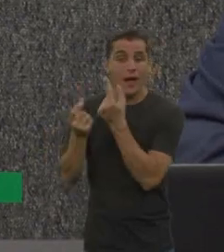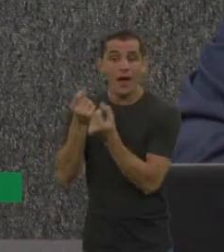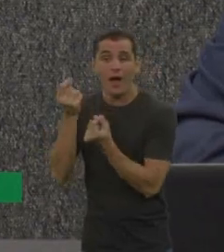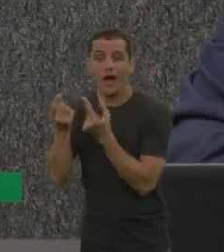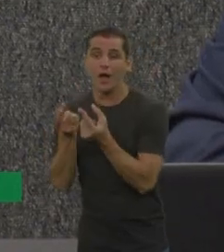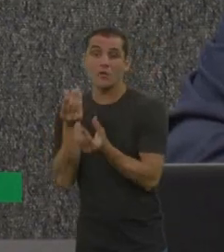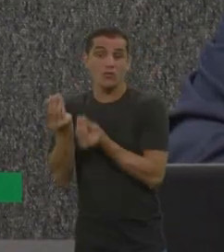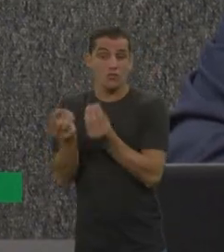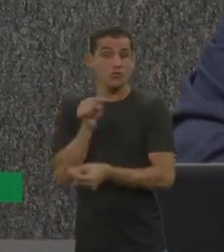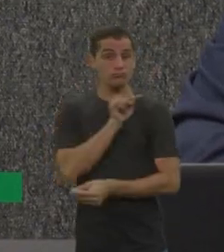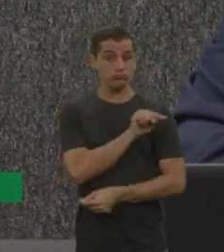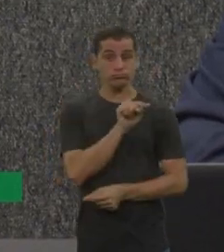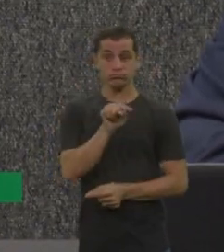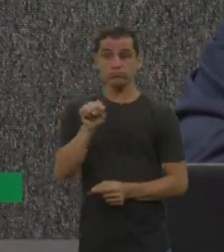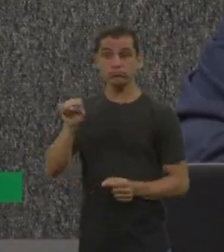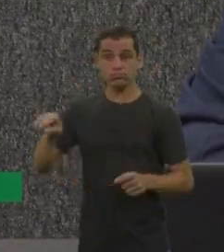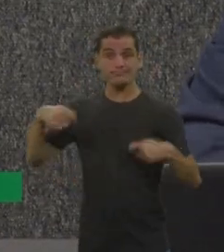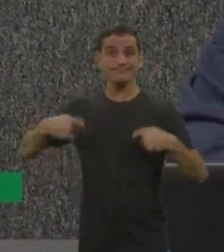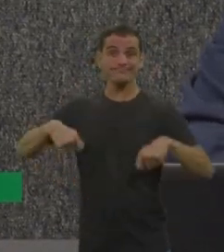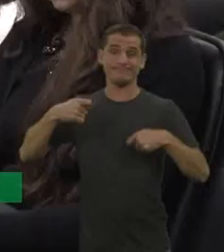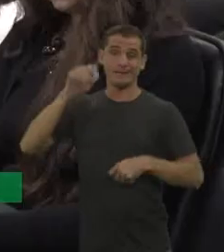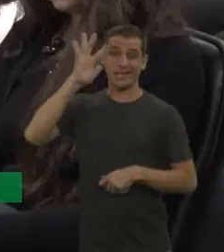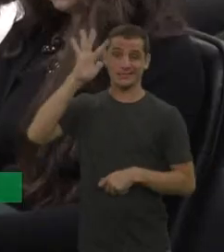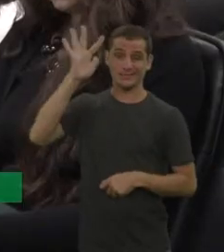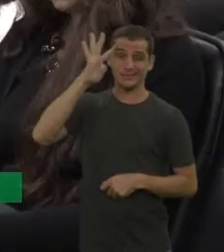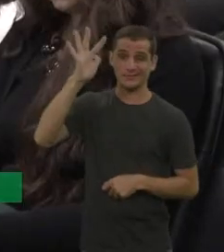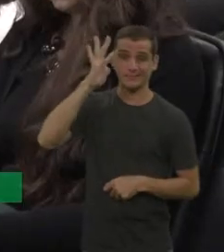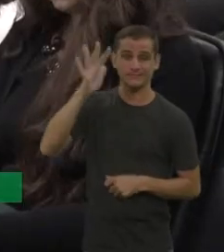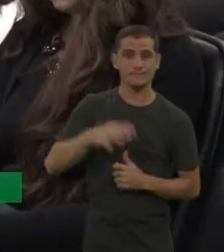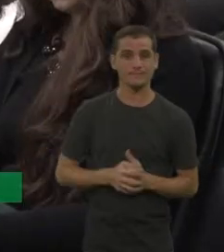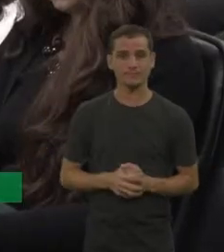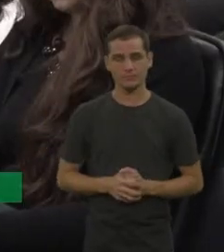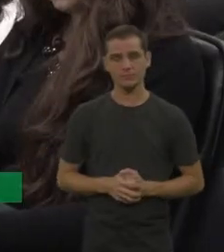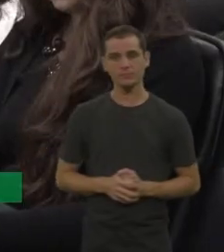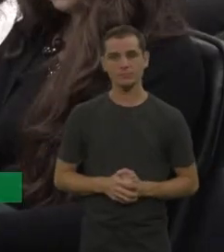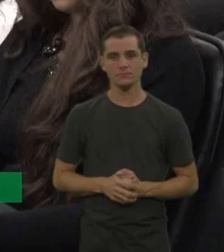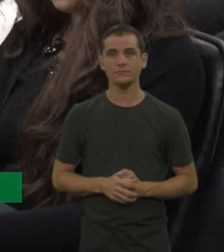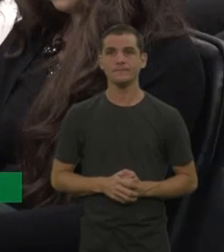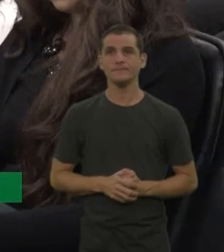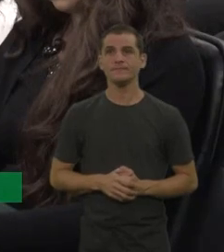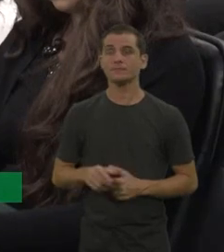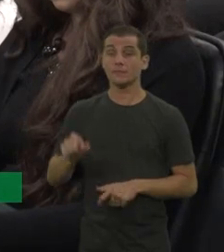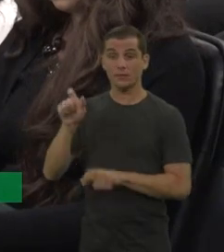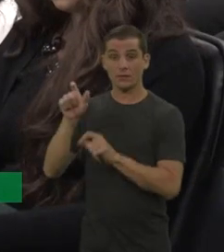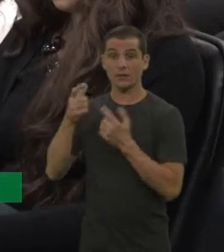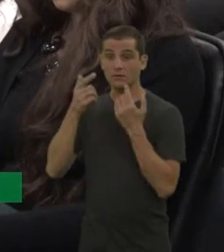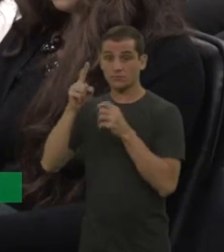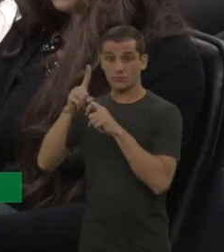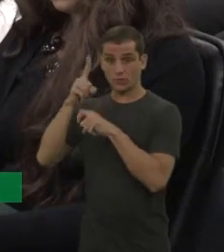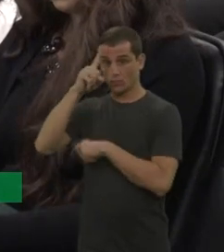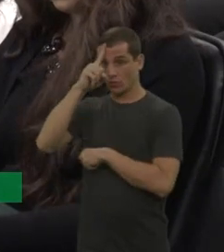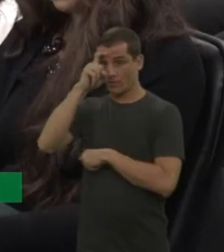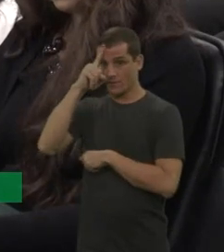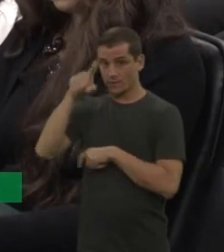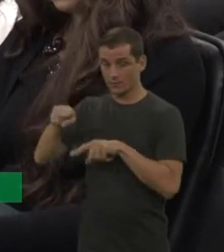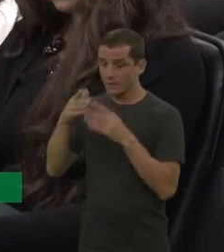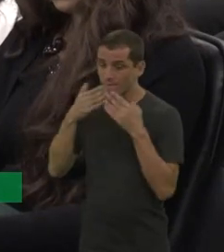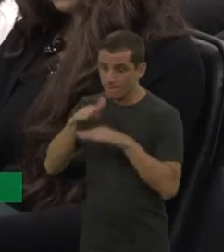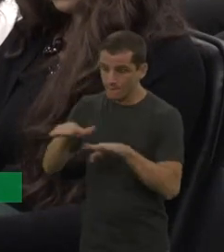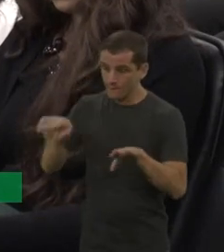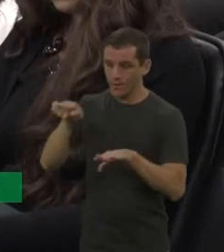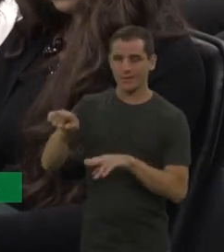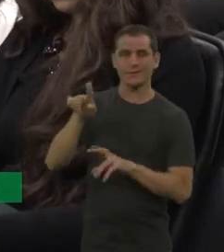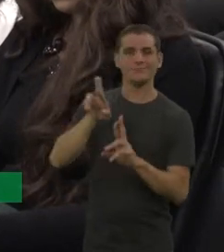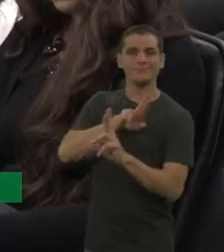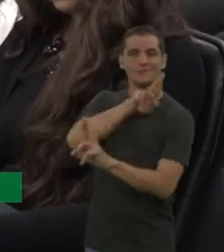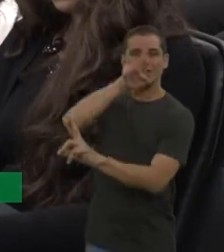de habilitação, doutor Levy, do Hospital Infantil como centro de referência. E tamanha foi a nossa